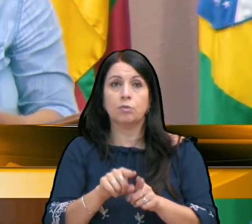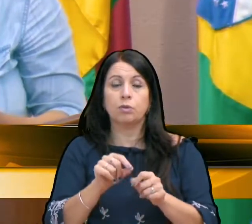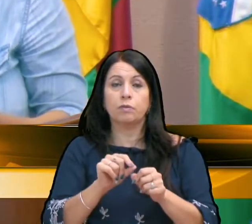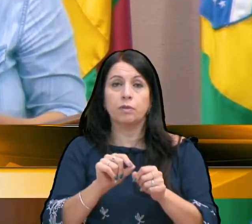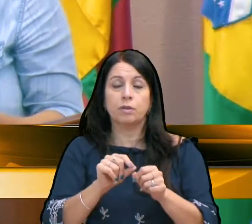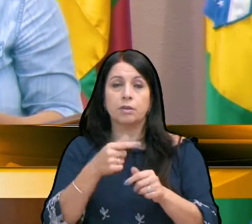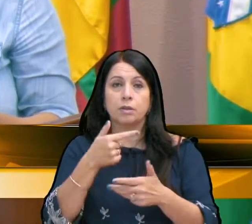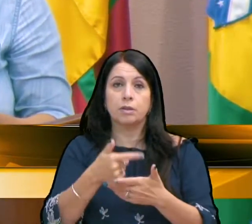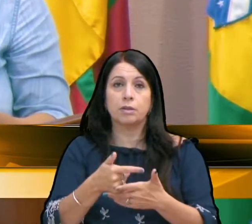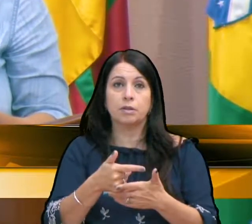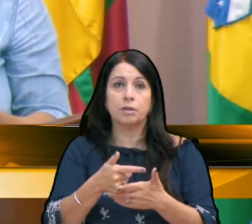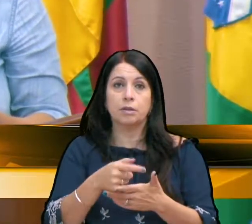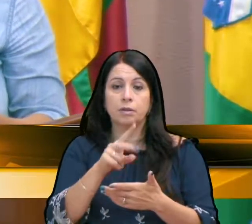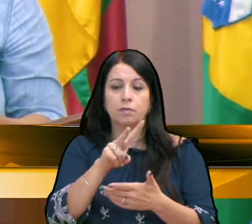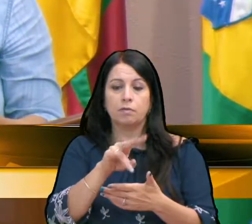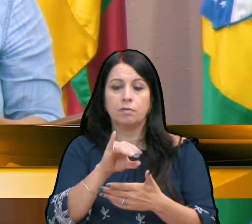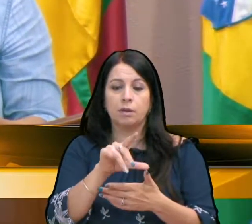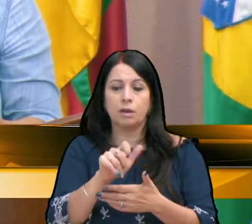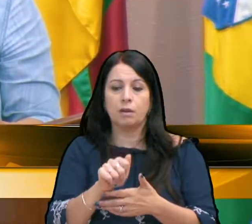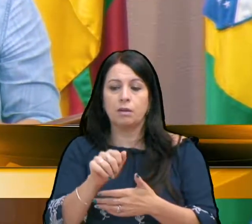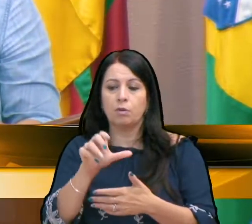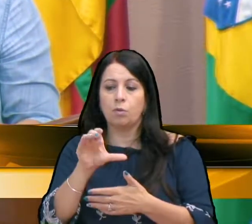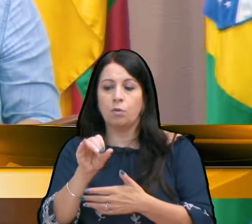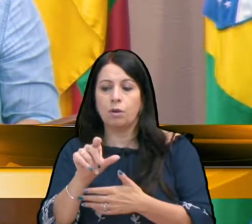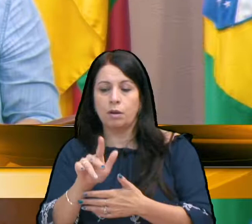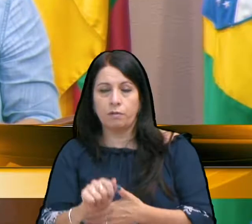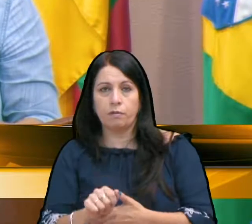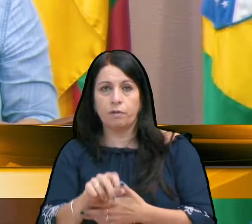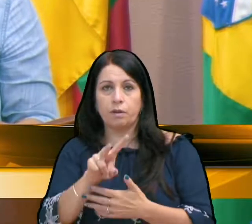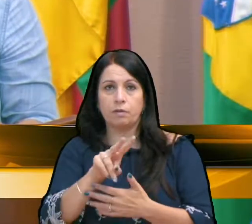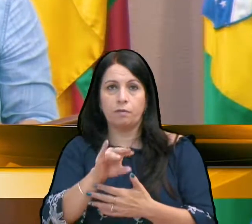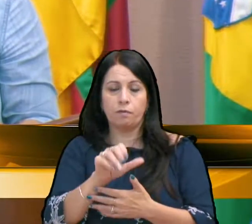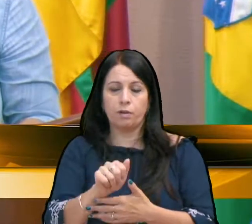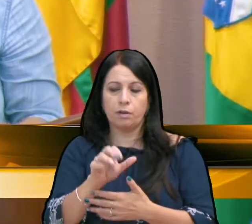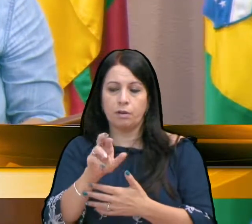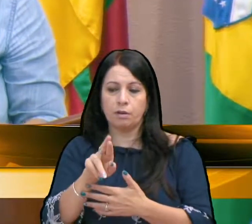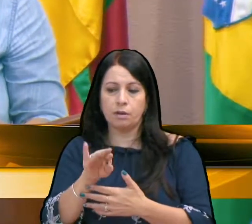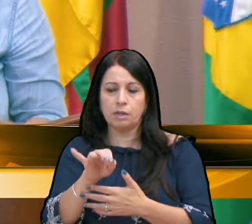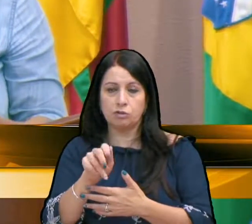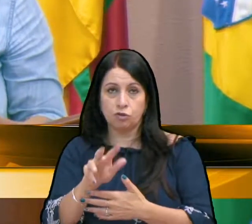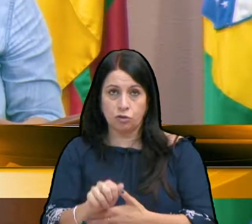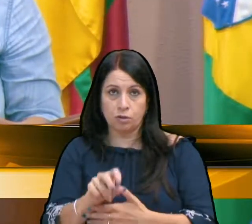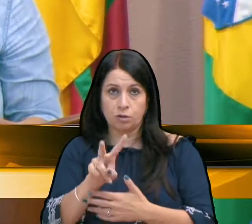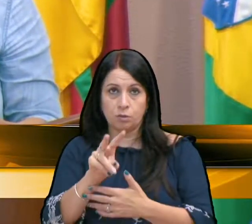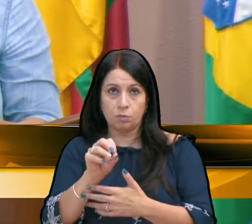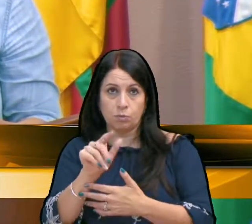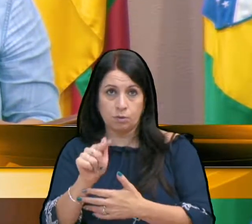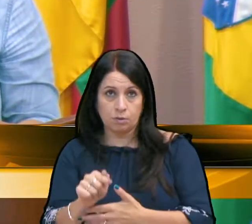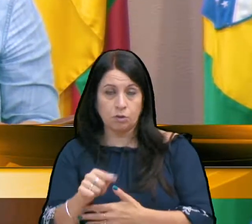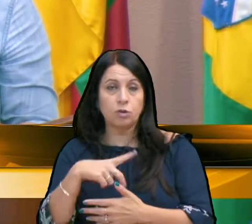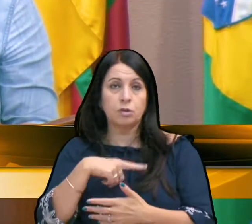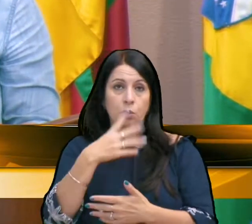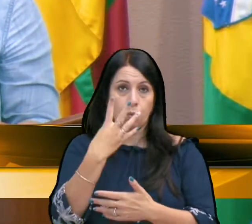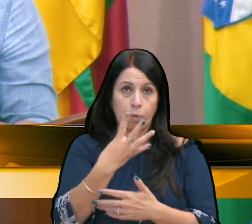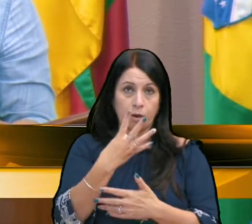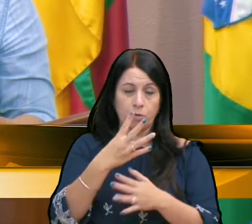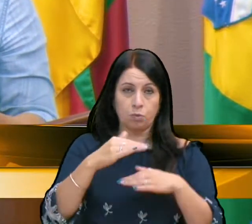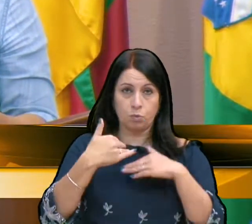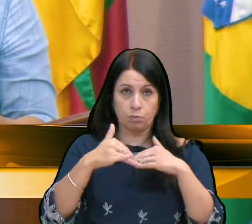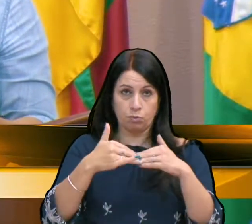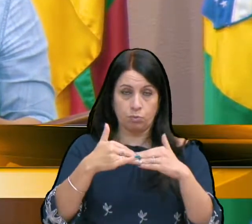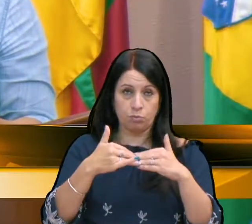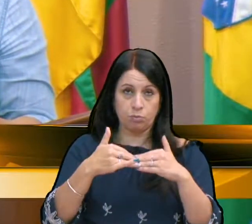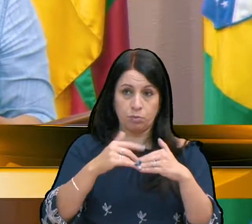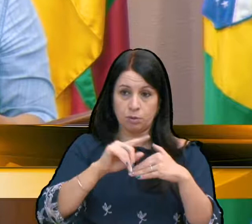executadas em Vila Oliva e Vila Cristina no ano de 2017. O município dispõe ainda de 4 carreiras que